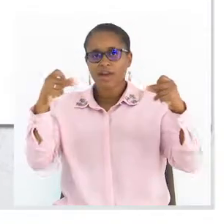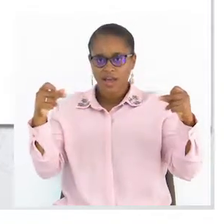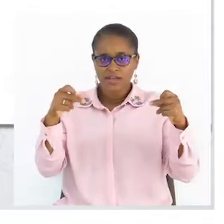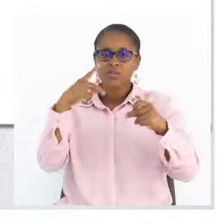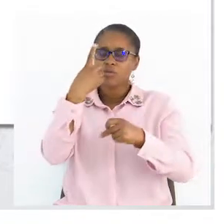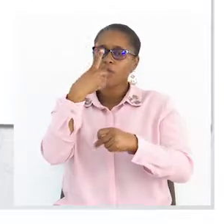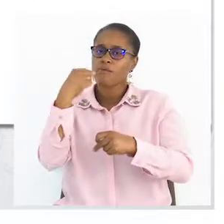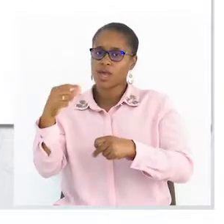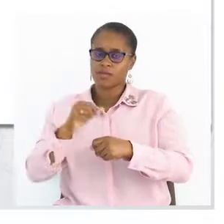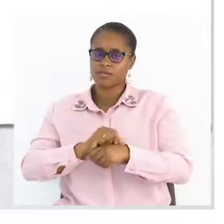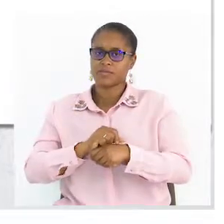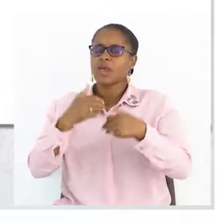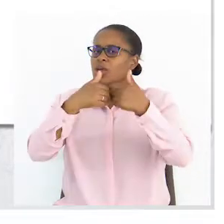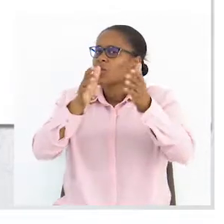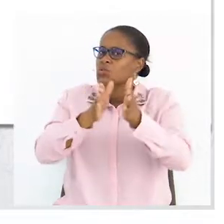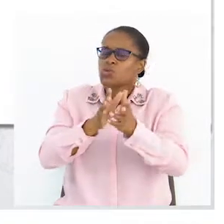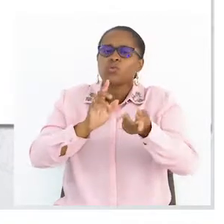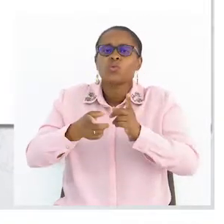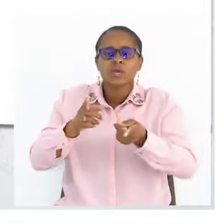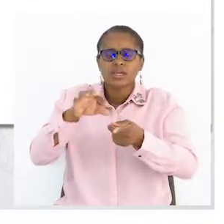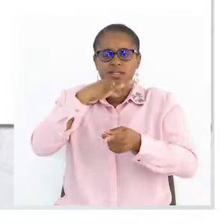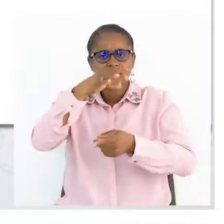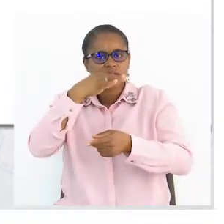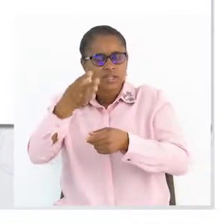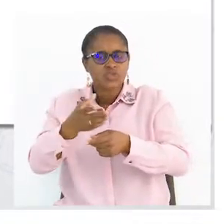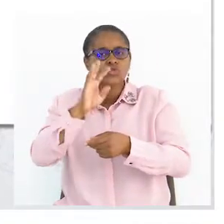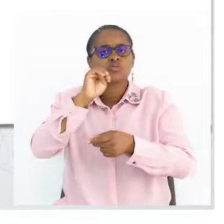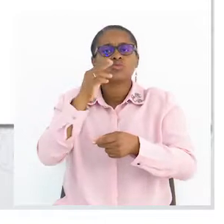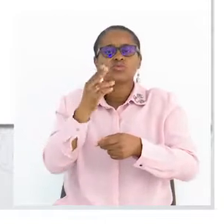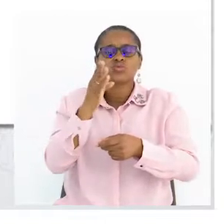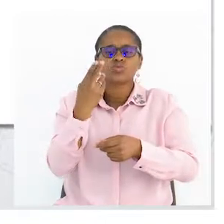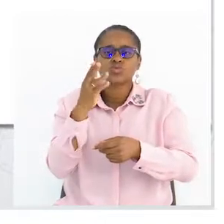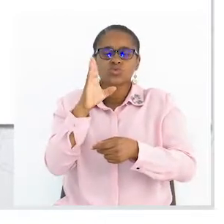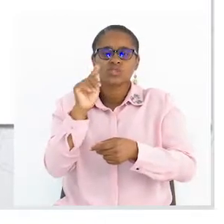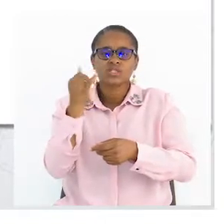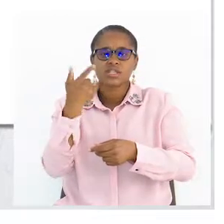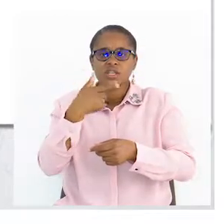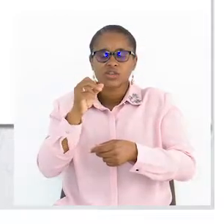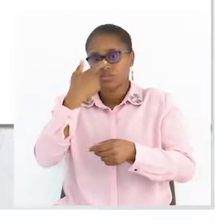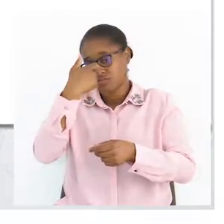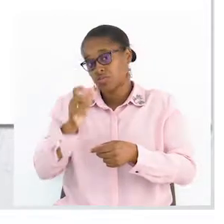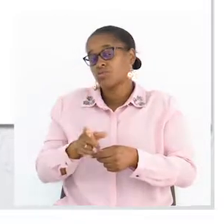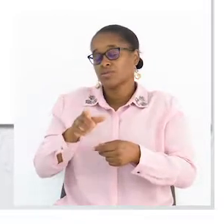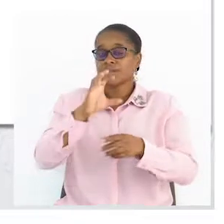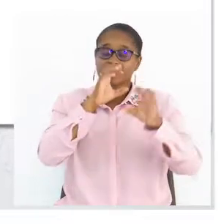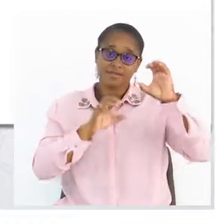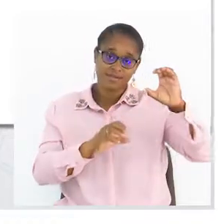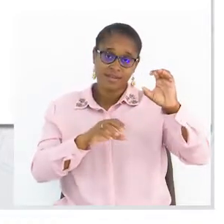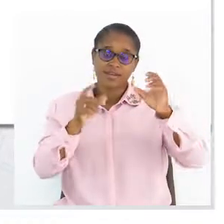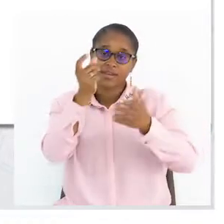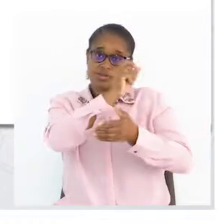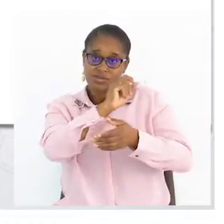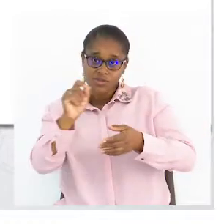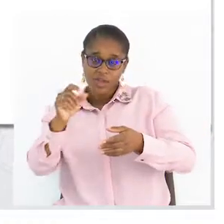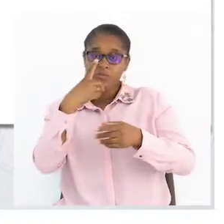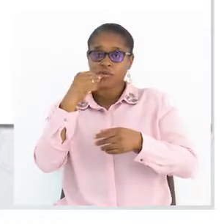por um verbo e é tudo aquilo que se diz sobre o sujeito. A linha C é selecionado por um